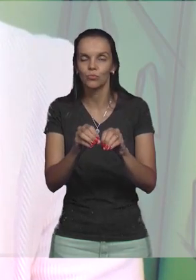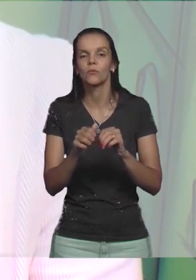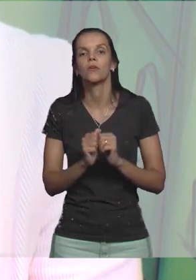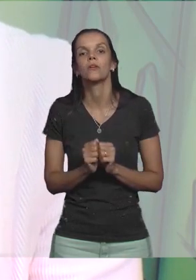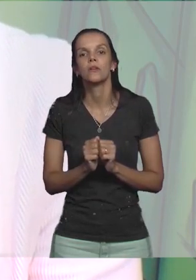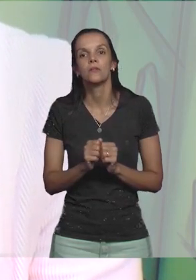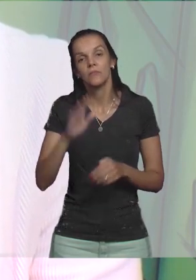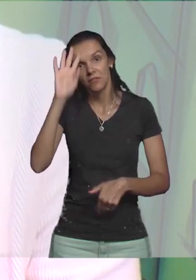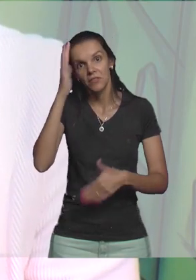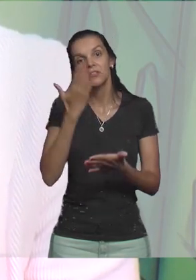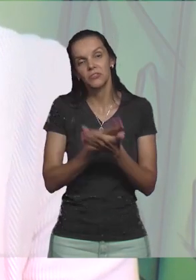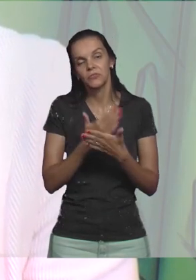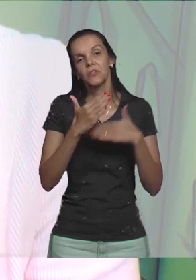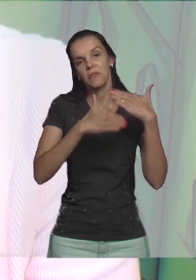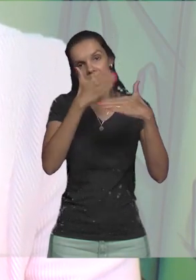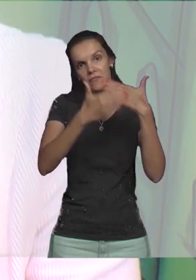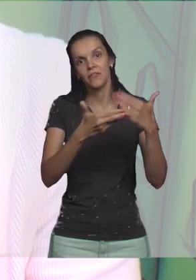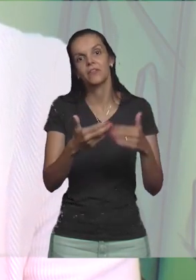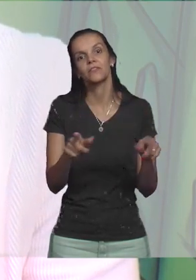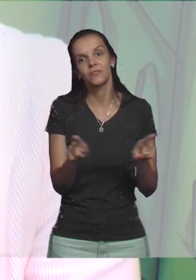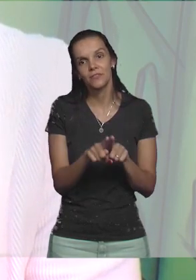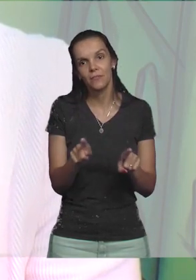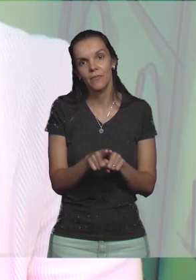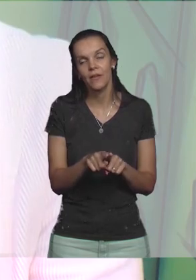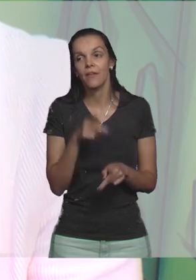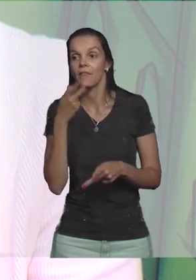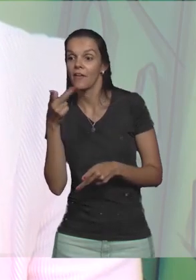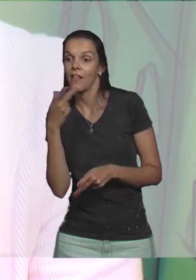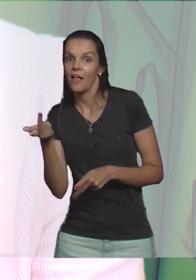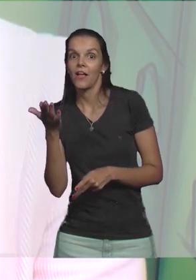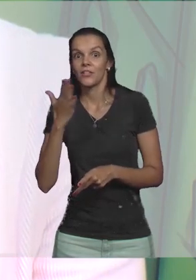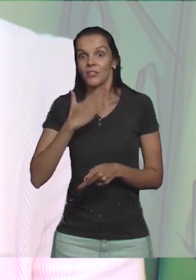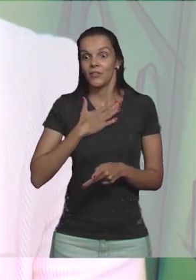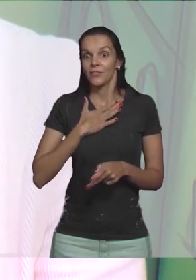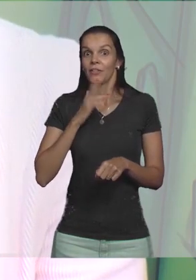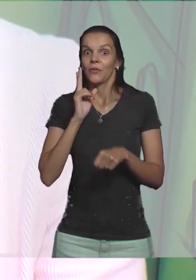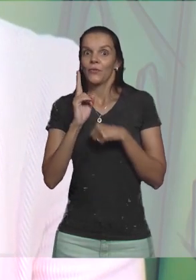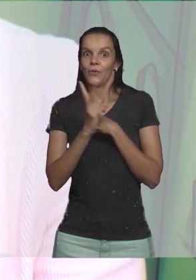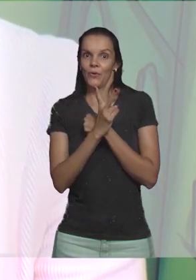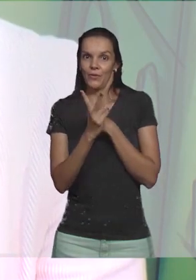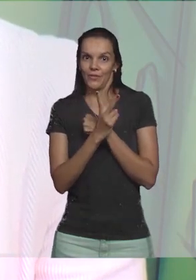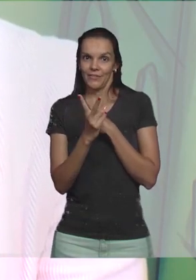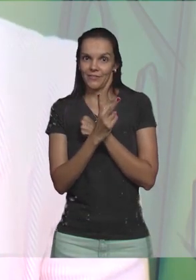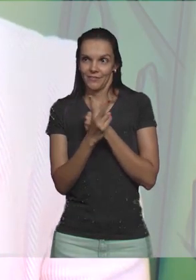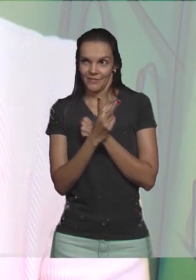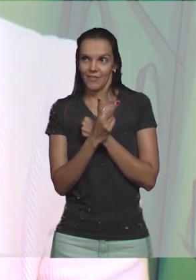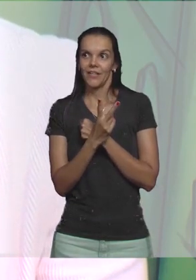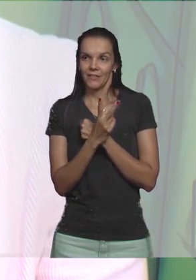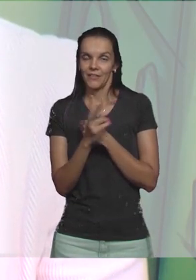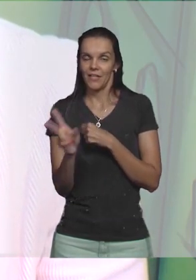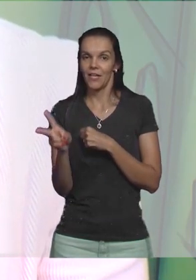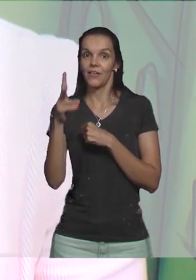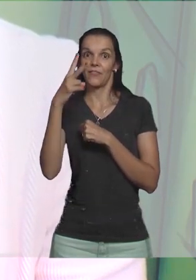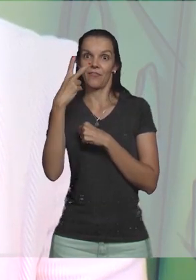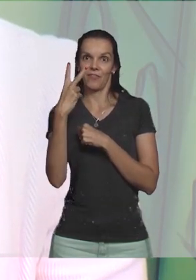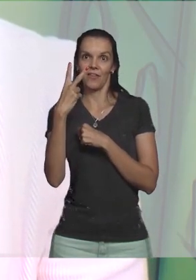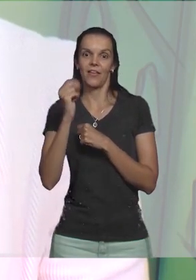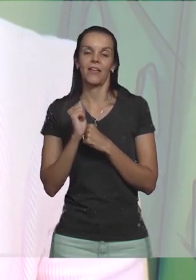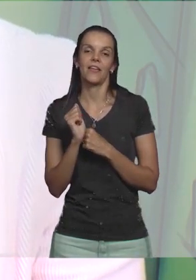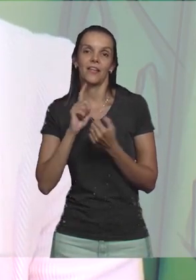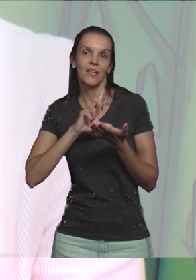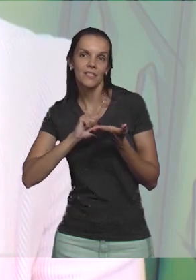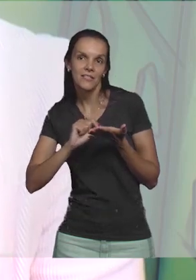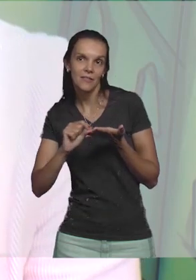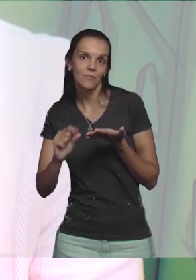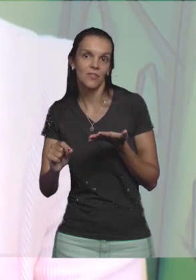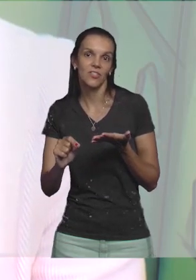posso deixar de acreditar que isso é um avanço. Poder falar de mim, para mim, me cuidar e me enxergar nessa propaganda, nessa